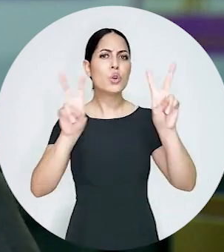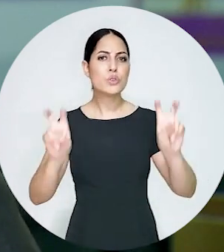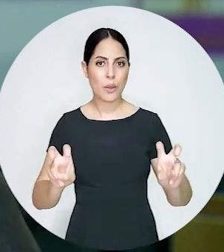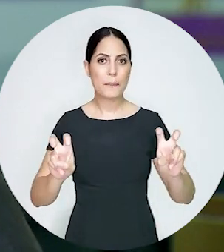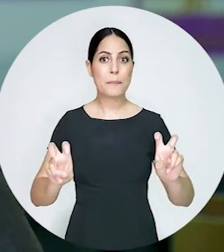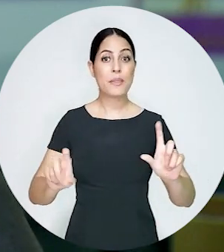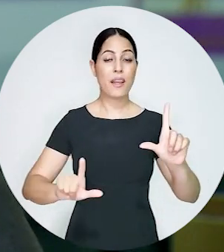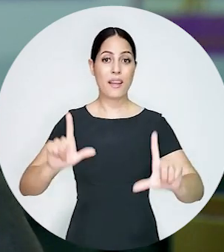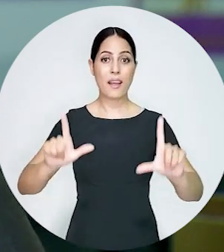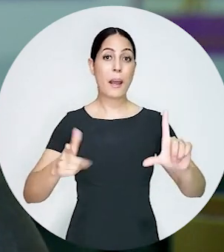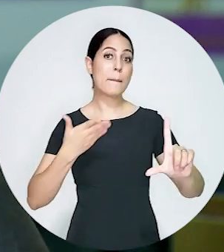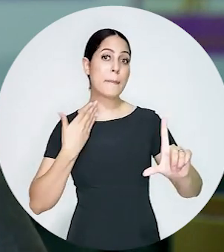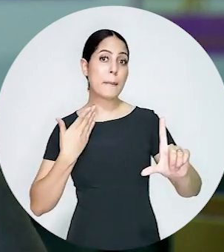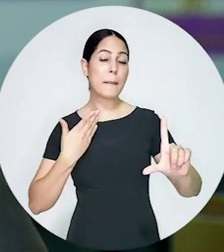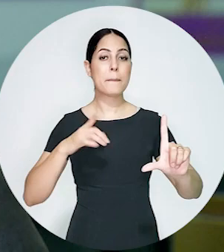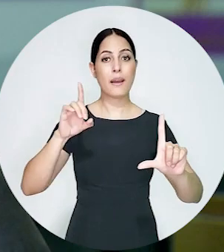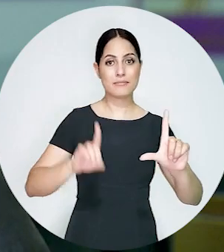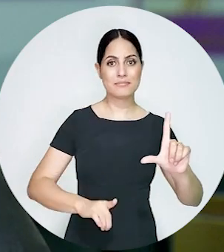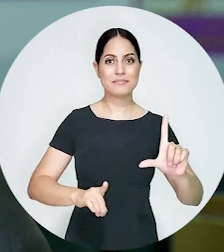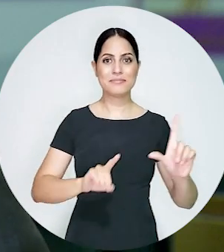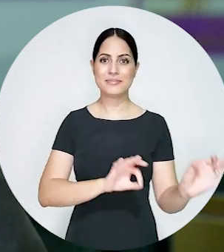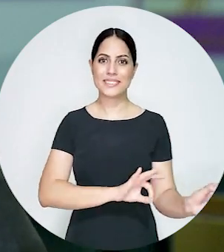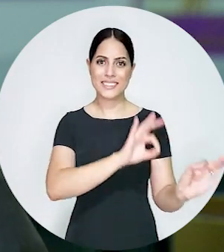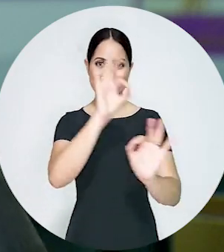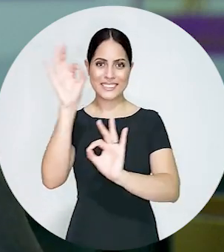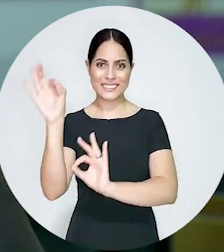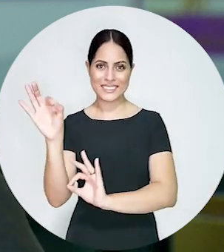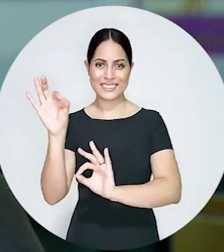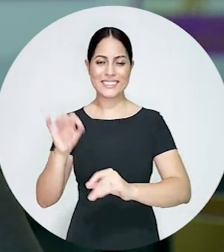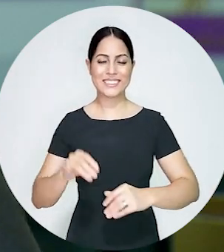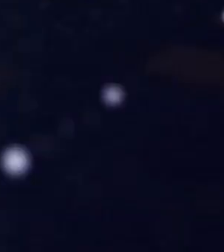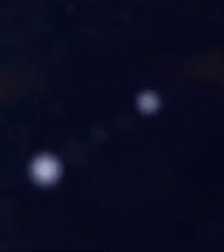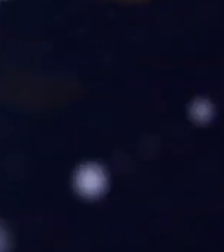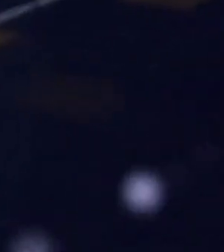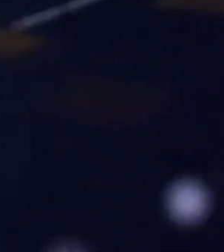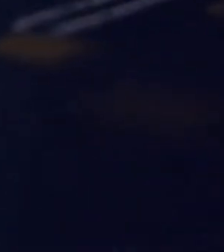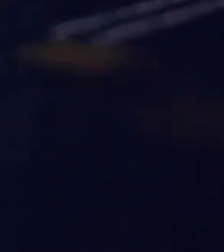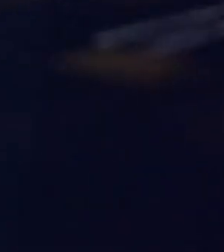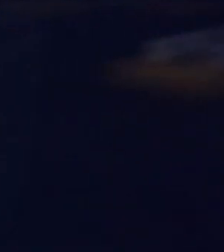Retrospectiva Papo em Ordem. Fique com a gente, já estamos no ar.